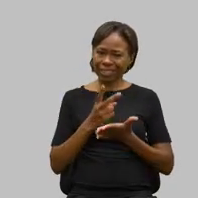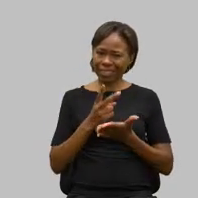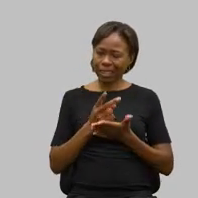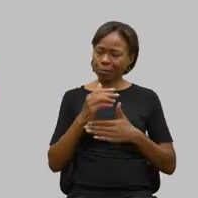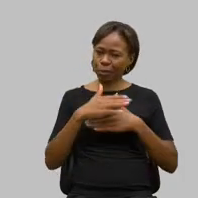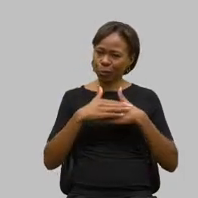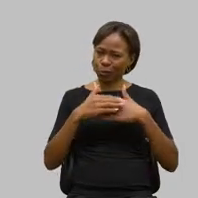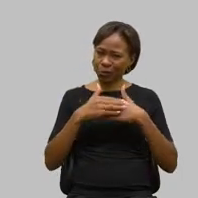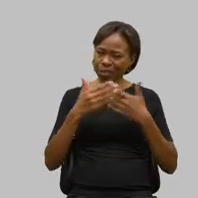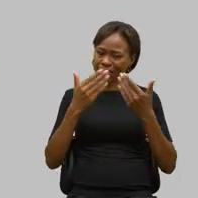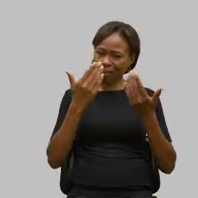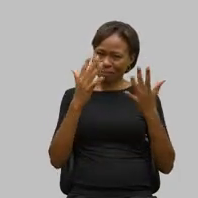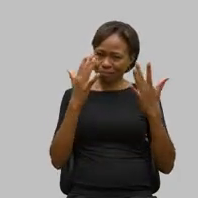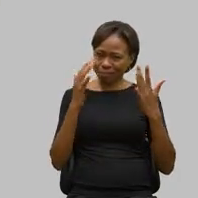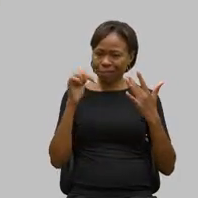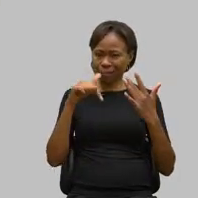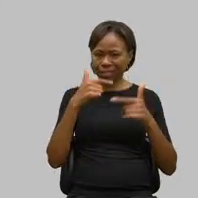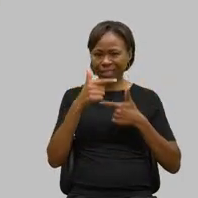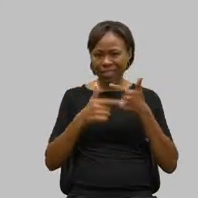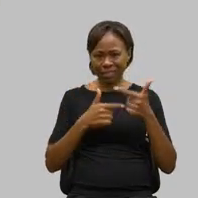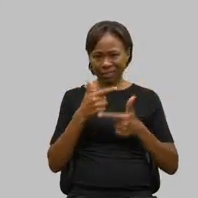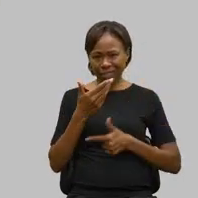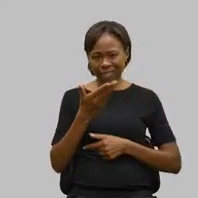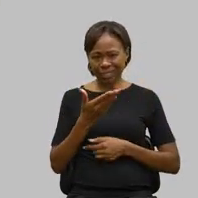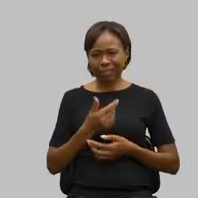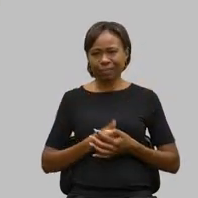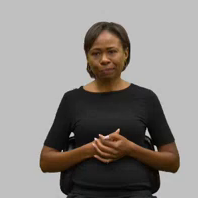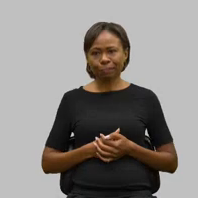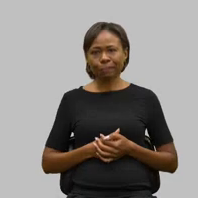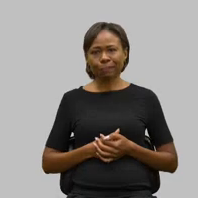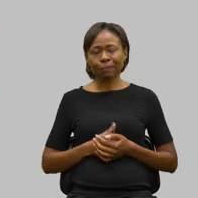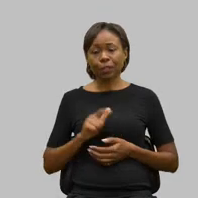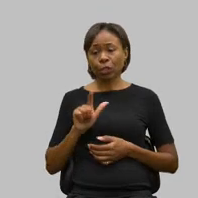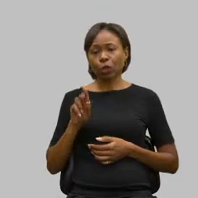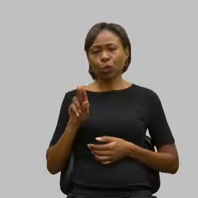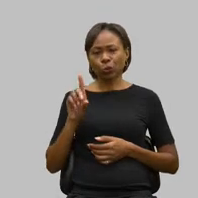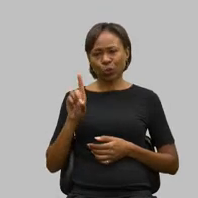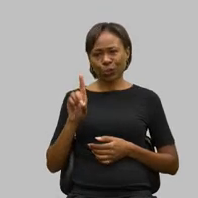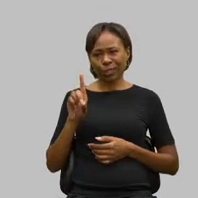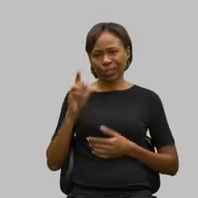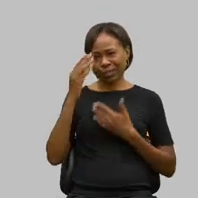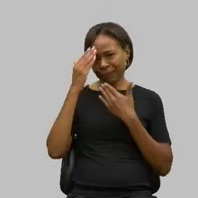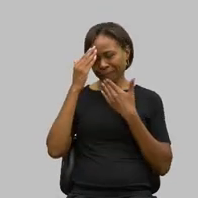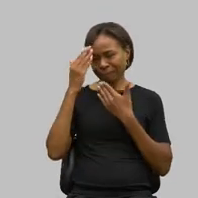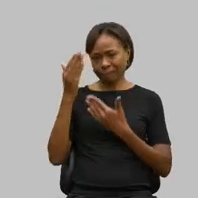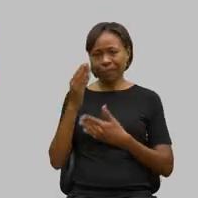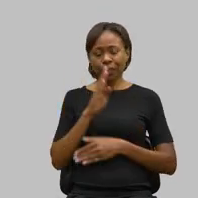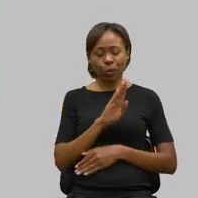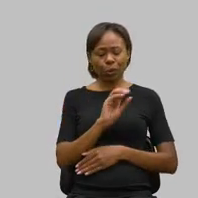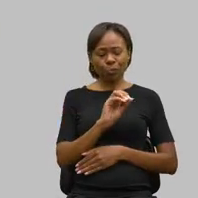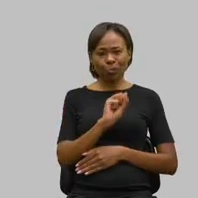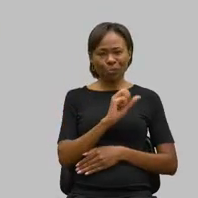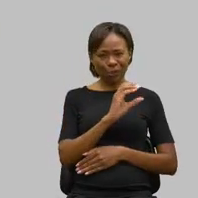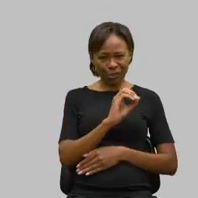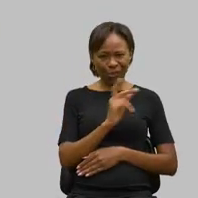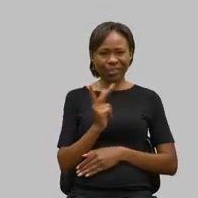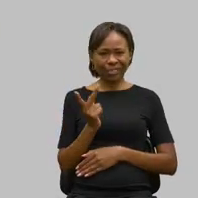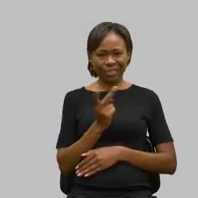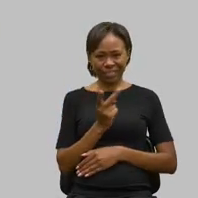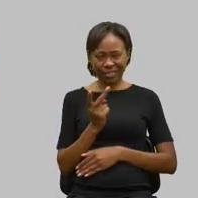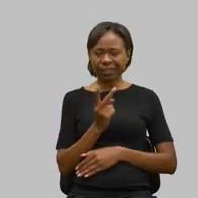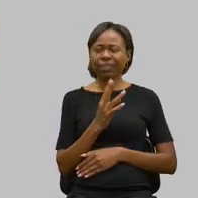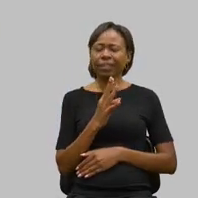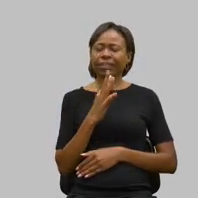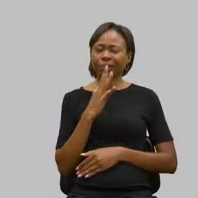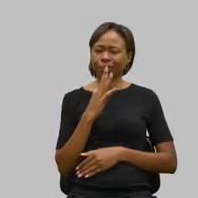por essa casa, pelo trabalho que constitui. Obrigado, Ludi. Acho que Ludi e Bosco aqui do Noroeste sabem muito